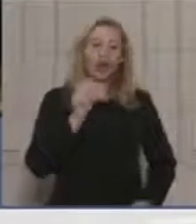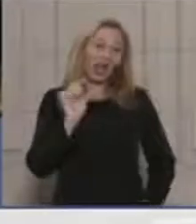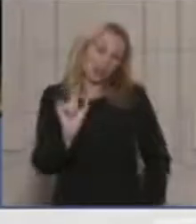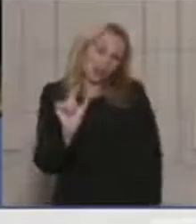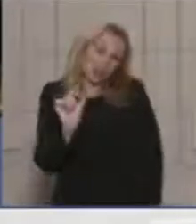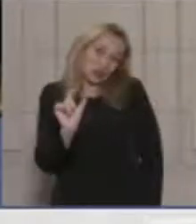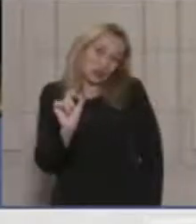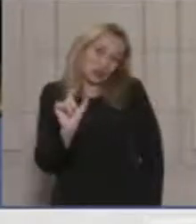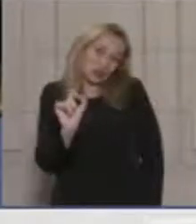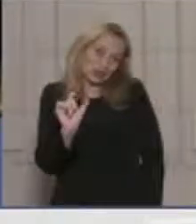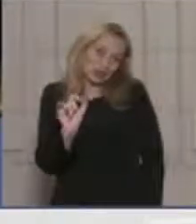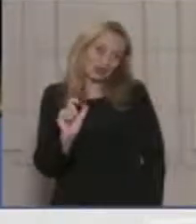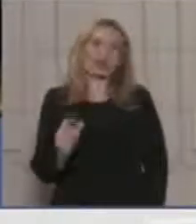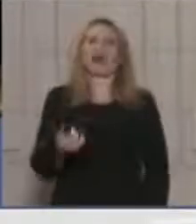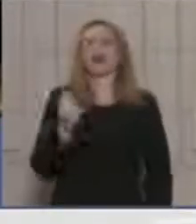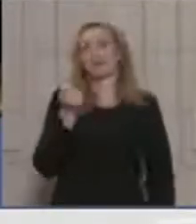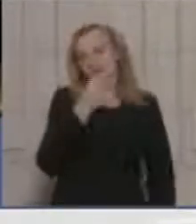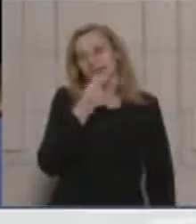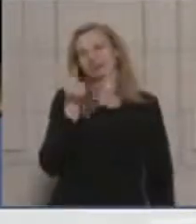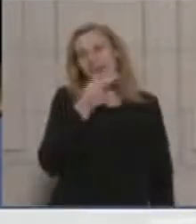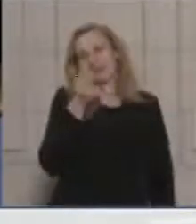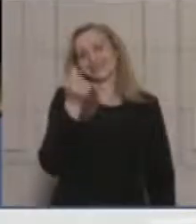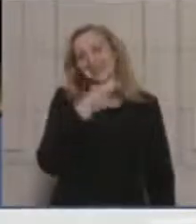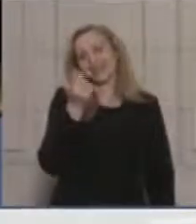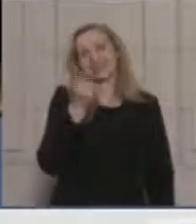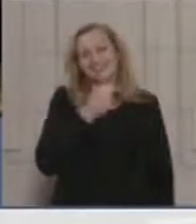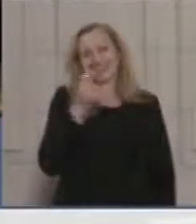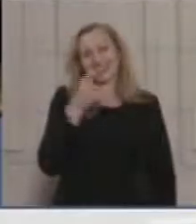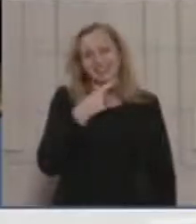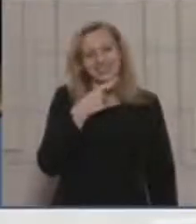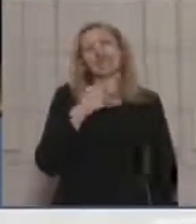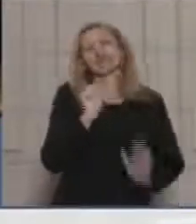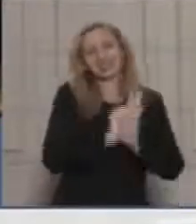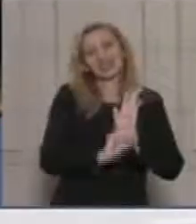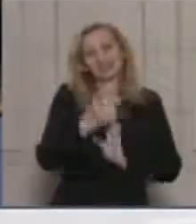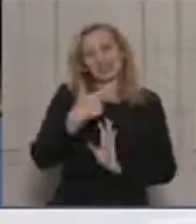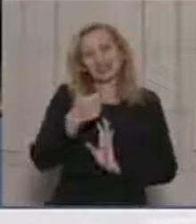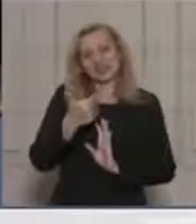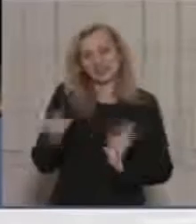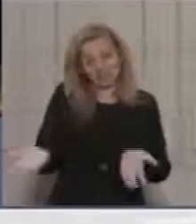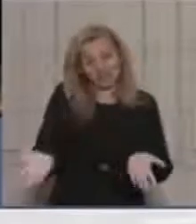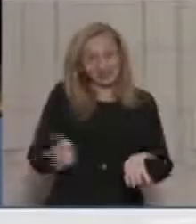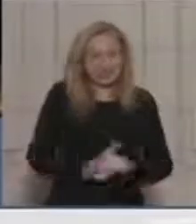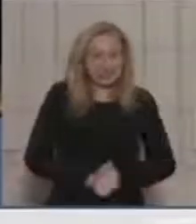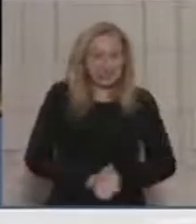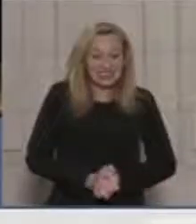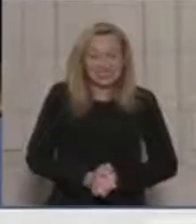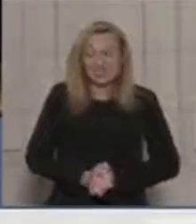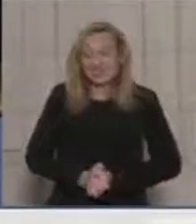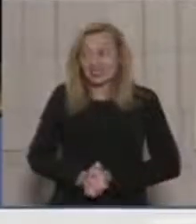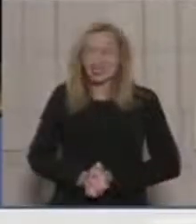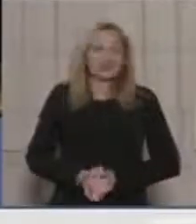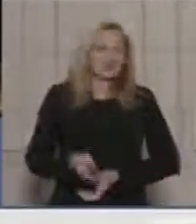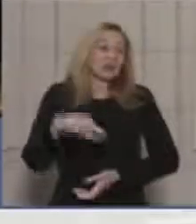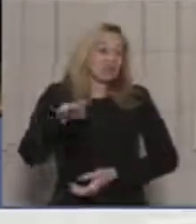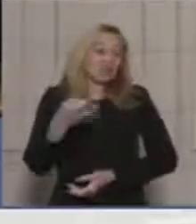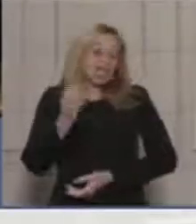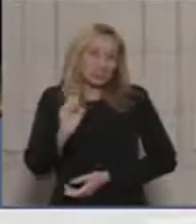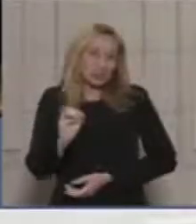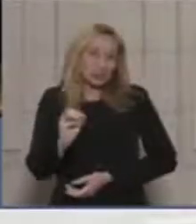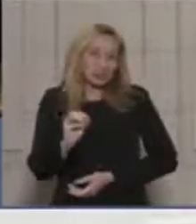Isto é uma piada para o século XXI. O ministro das